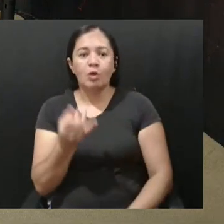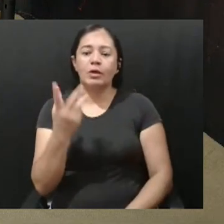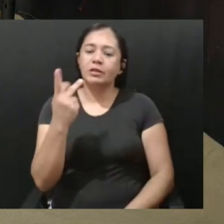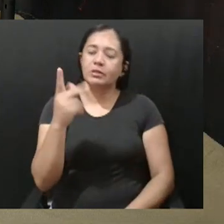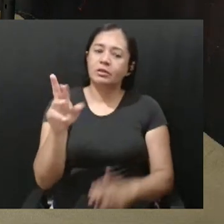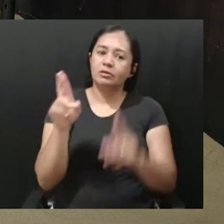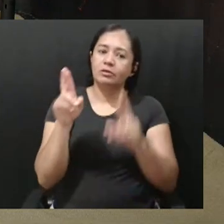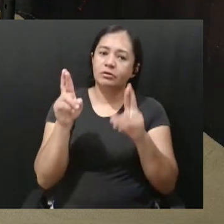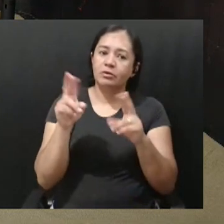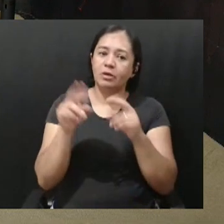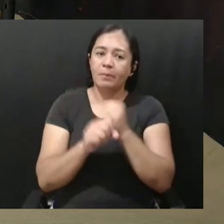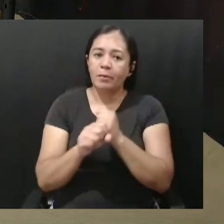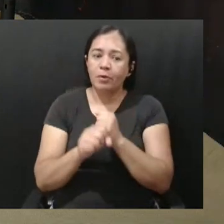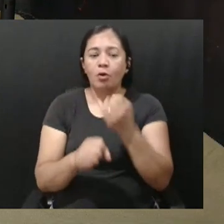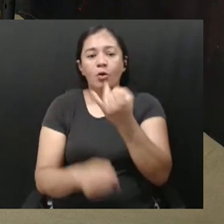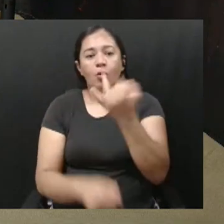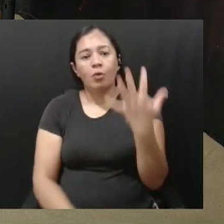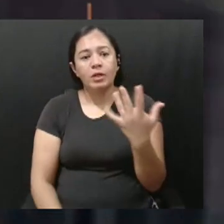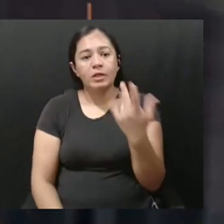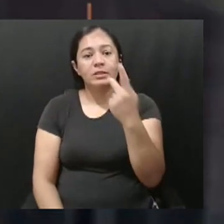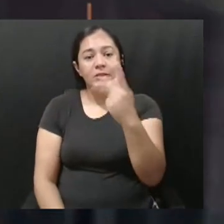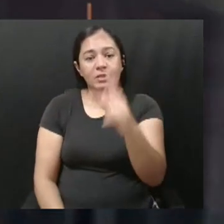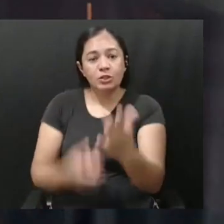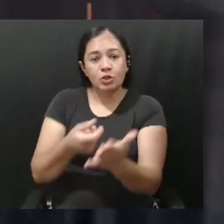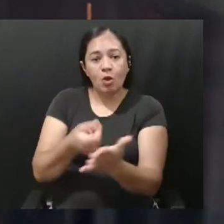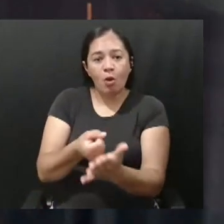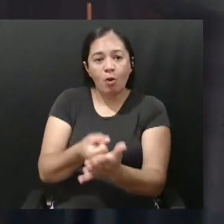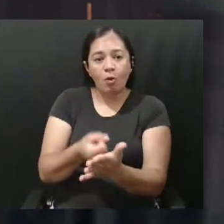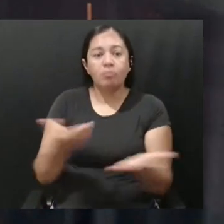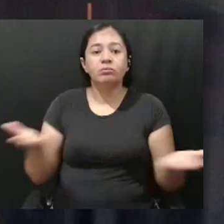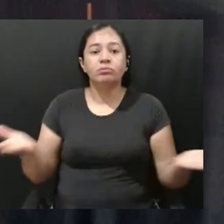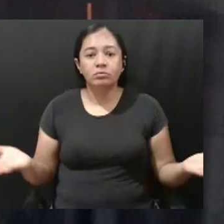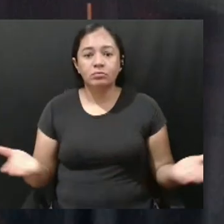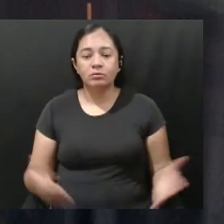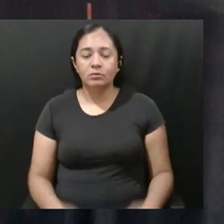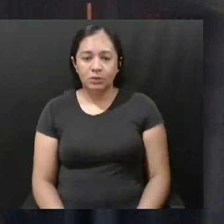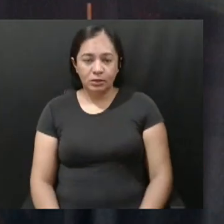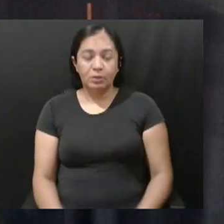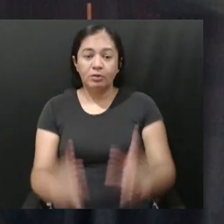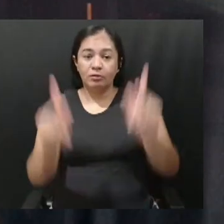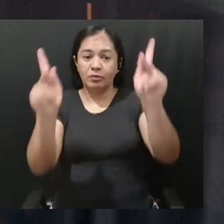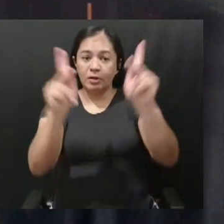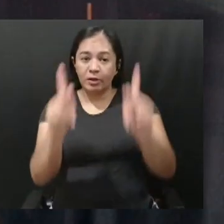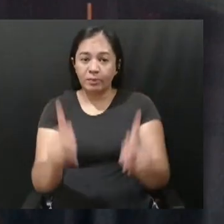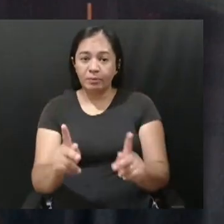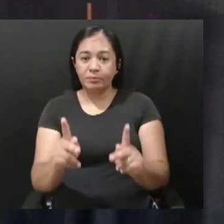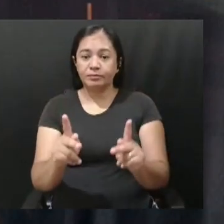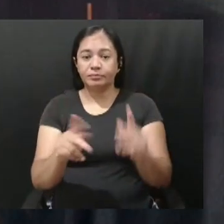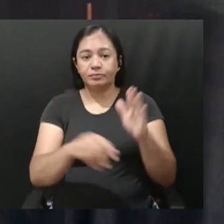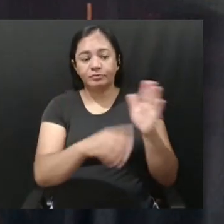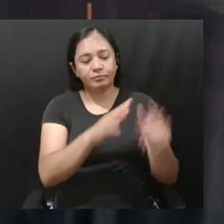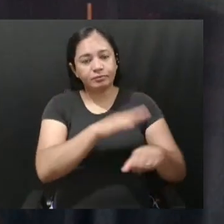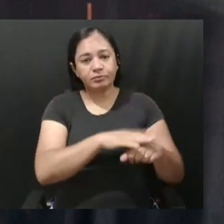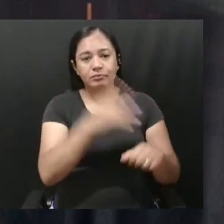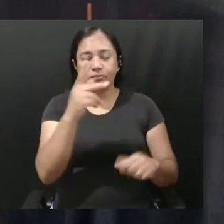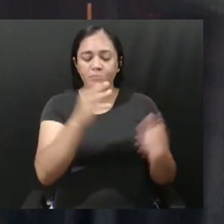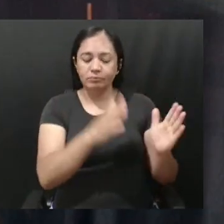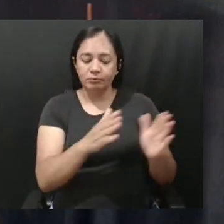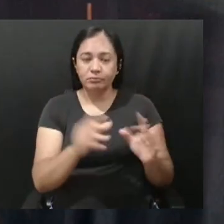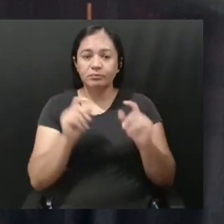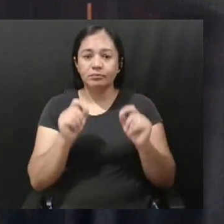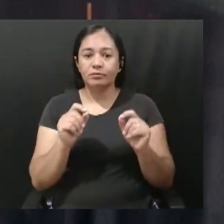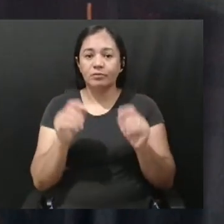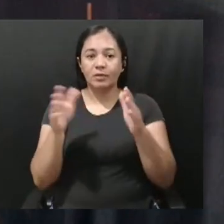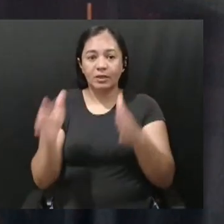as suas cobranças? Então, tá um pouco em paz com isso, fazer o seu processo de uma maneira que quando chegarem essas demandas,